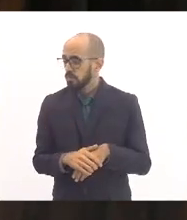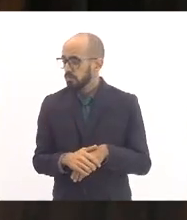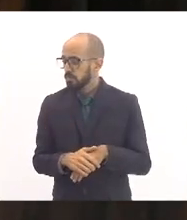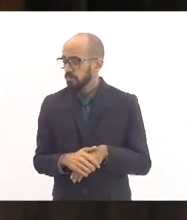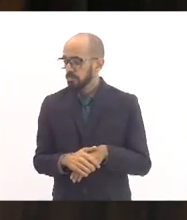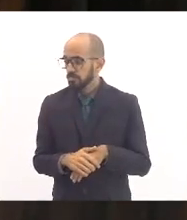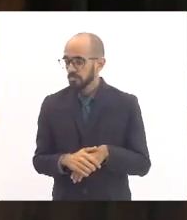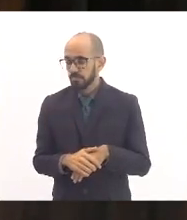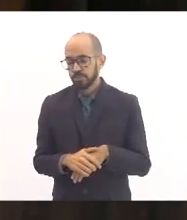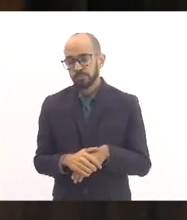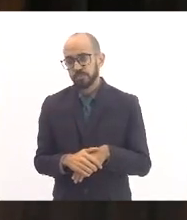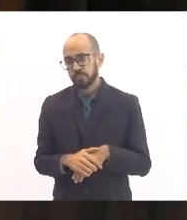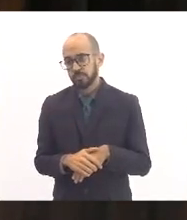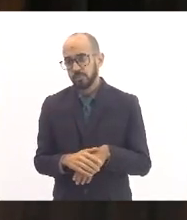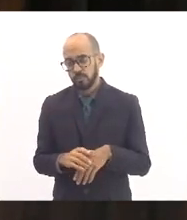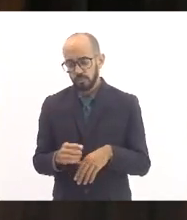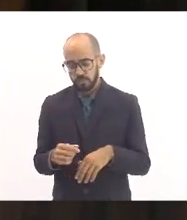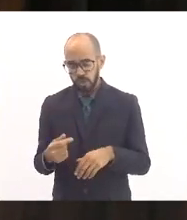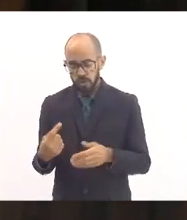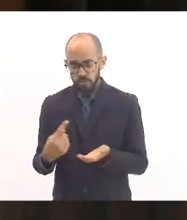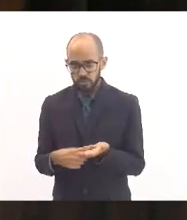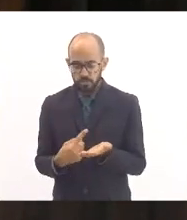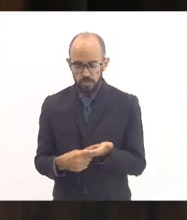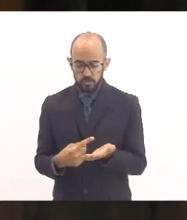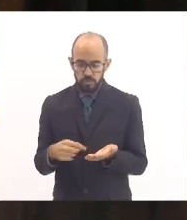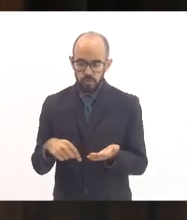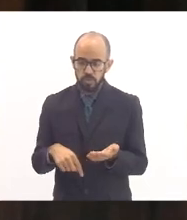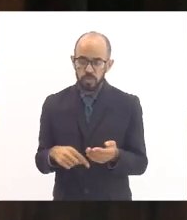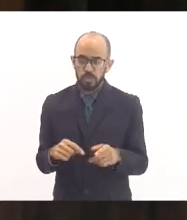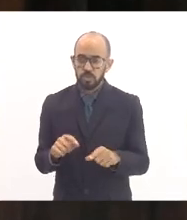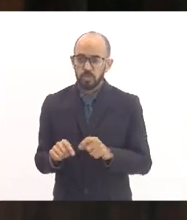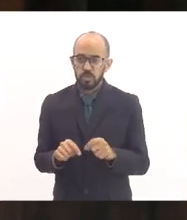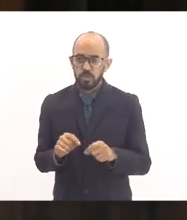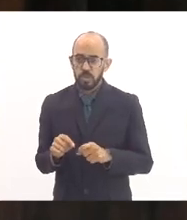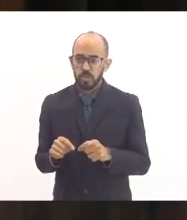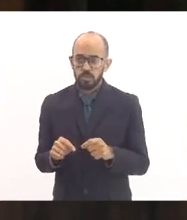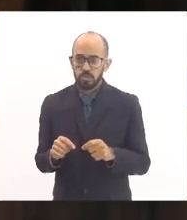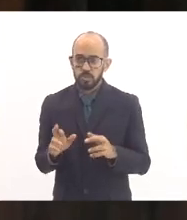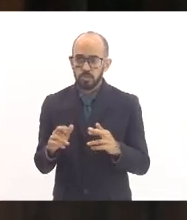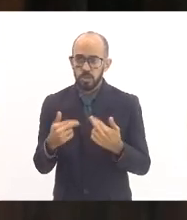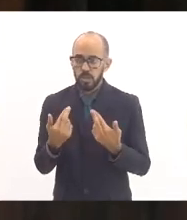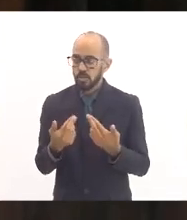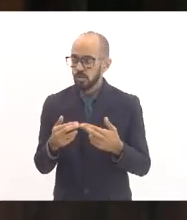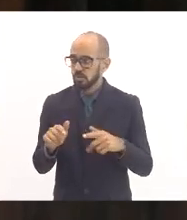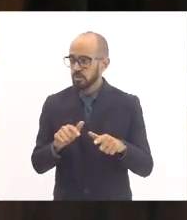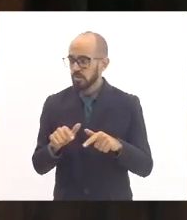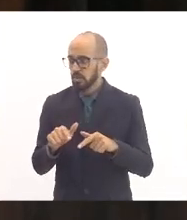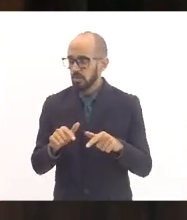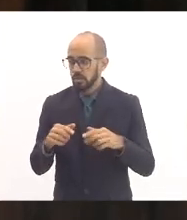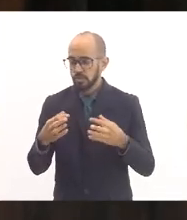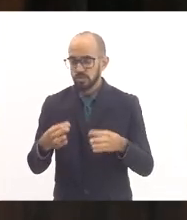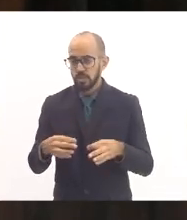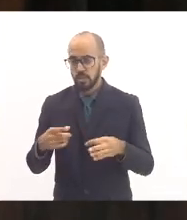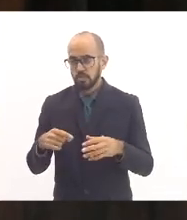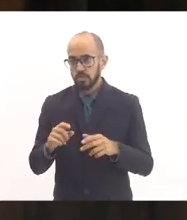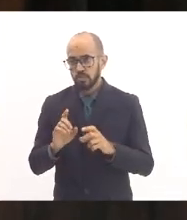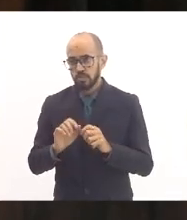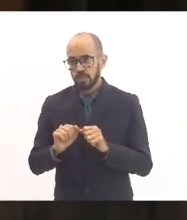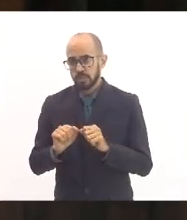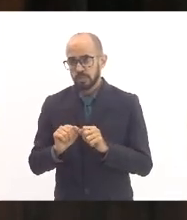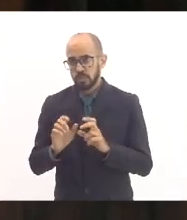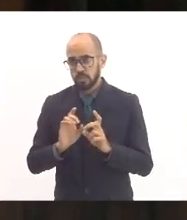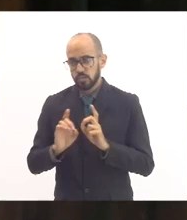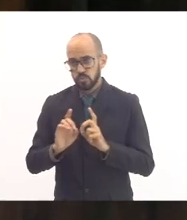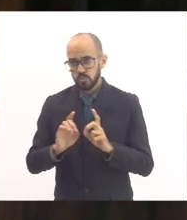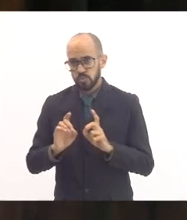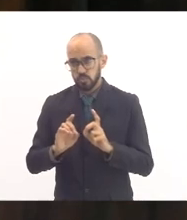e nós chegamos aqui ó ao entendimento que por ser uma reunião de trabalho efetivo a gente fazer menos discurso e